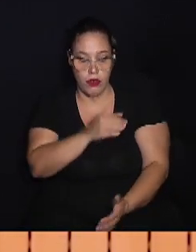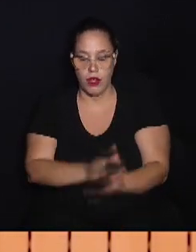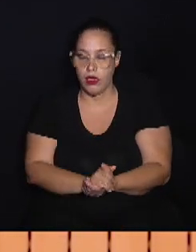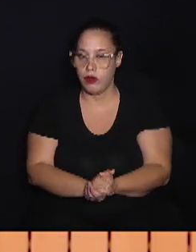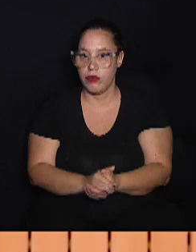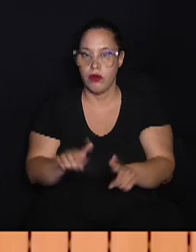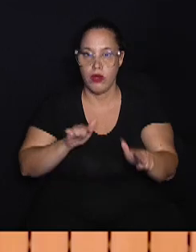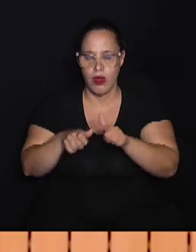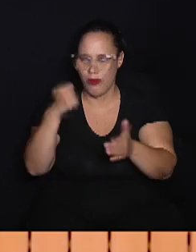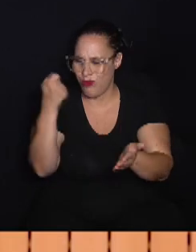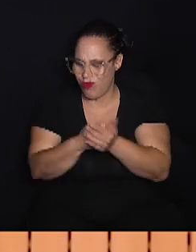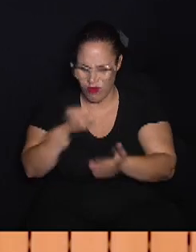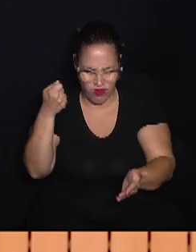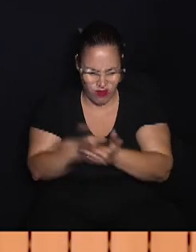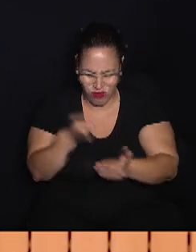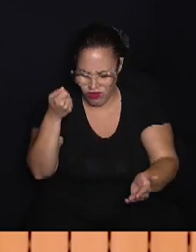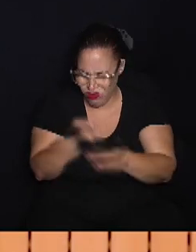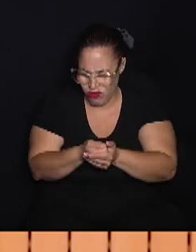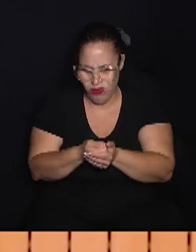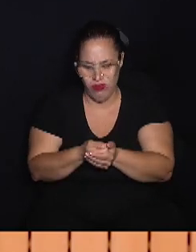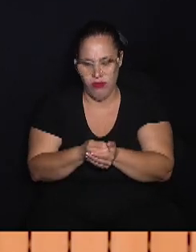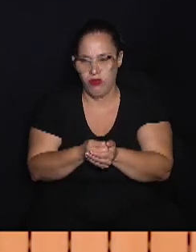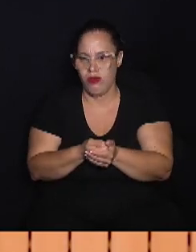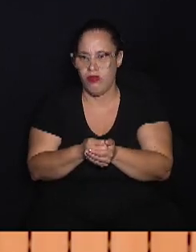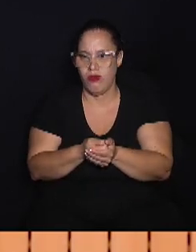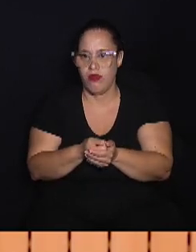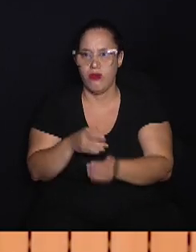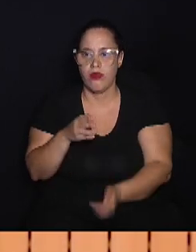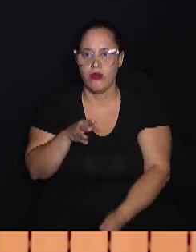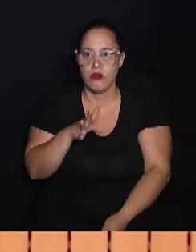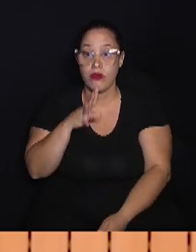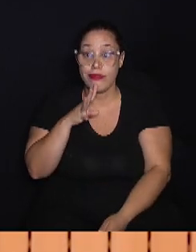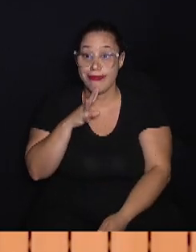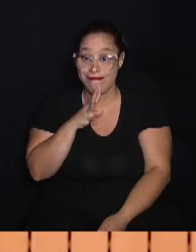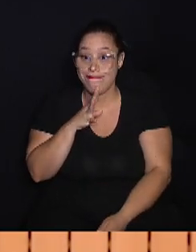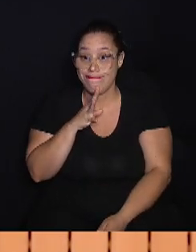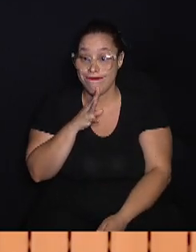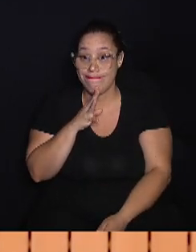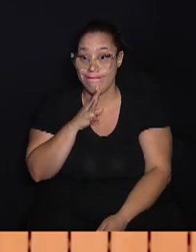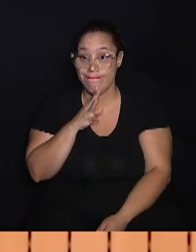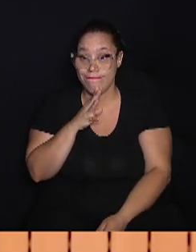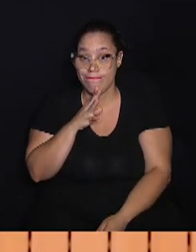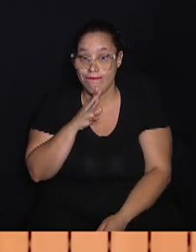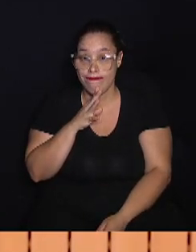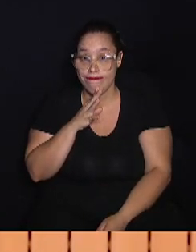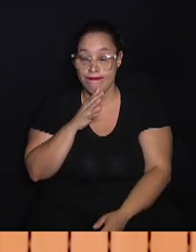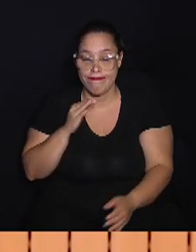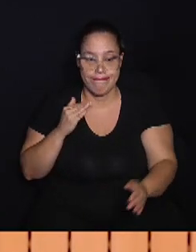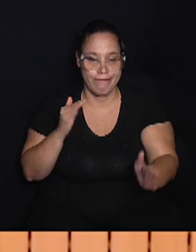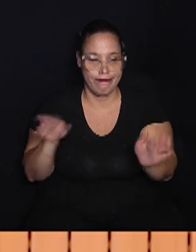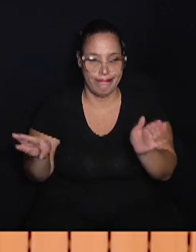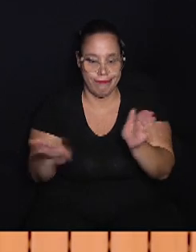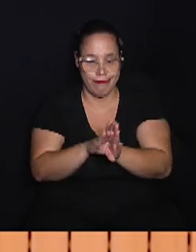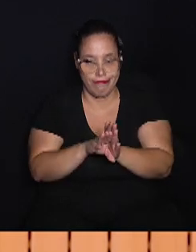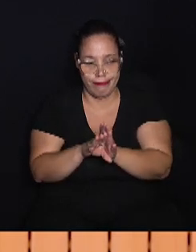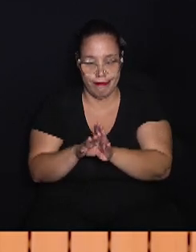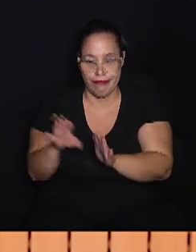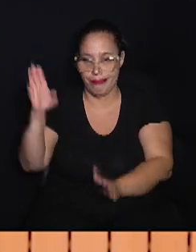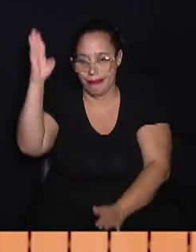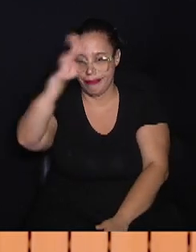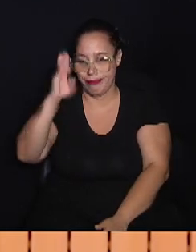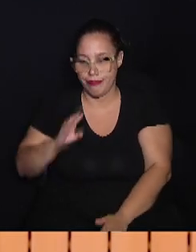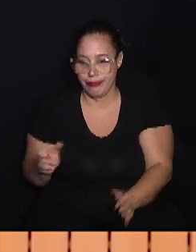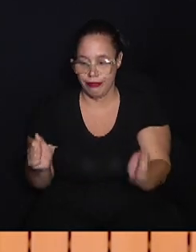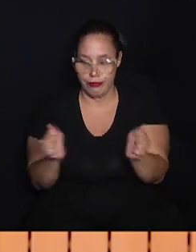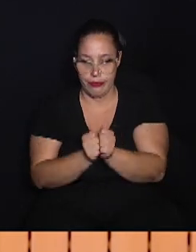trabalho incansavelmente para garantir o conhecimento que o conhecimento alcance todos os cantos do nosso país